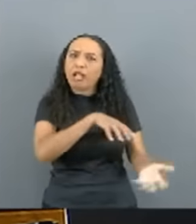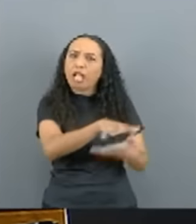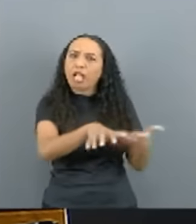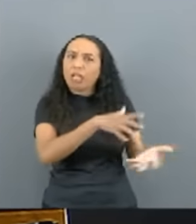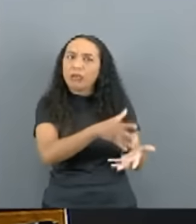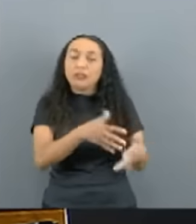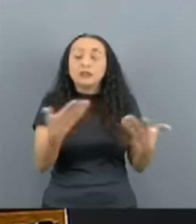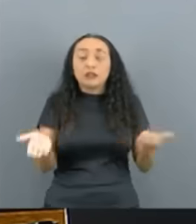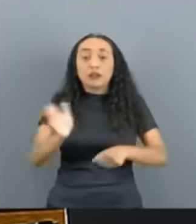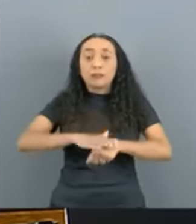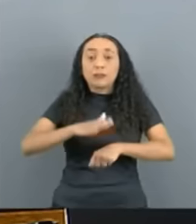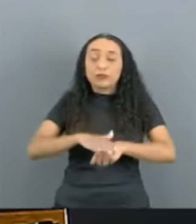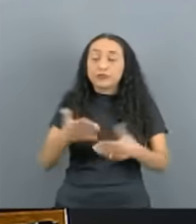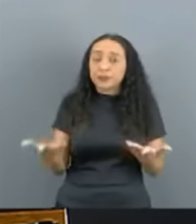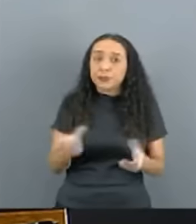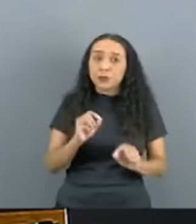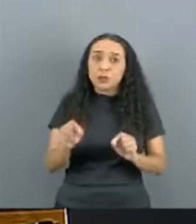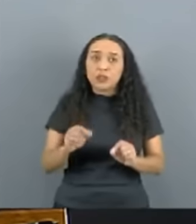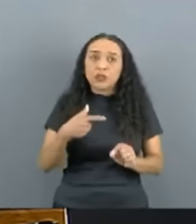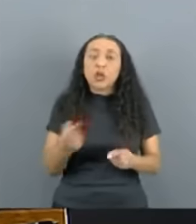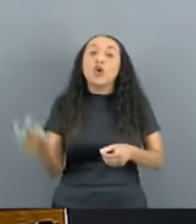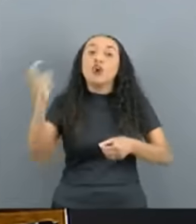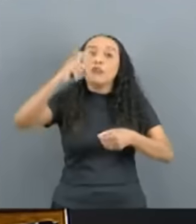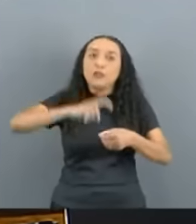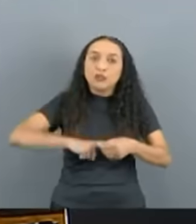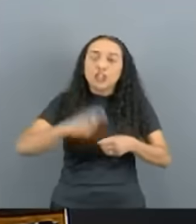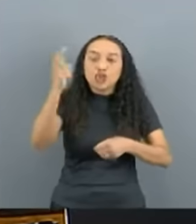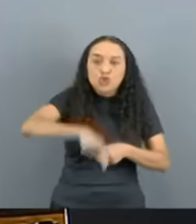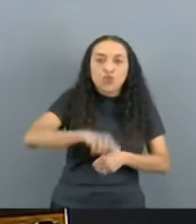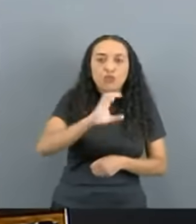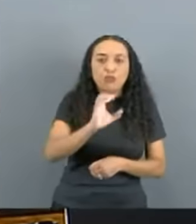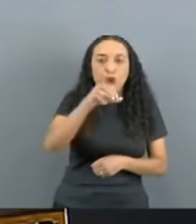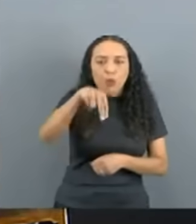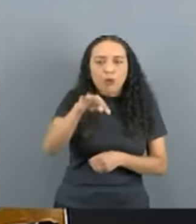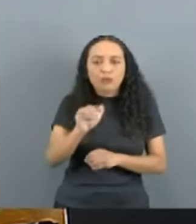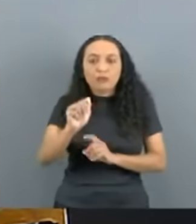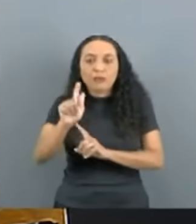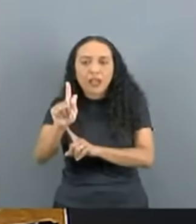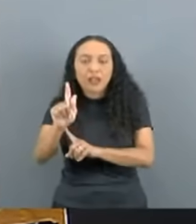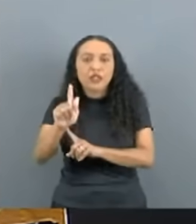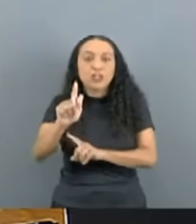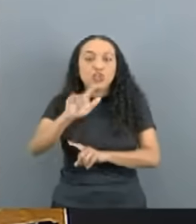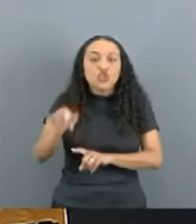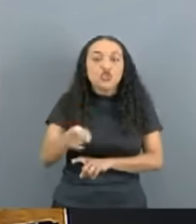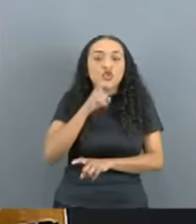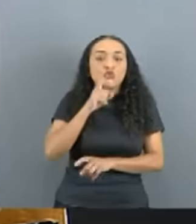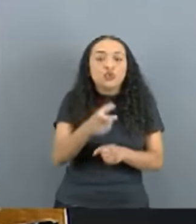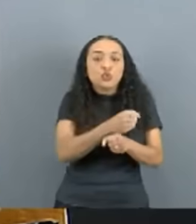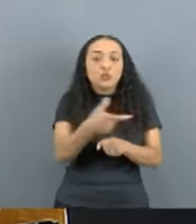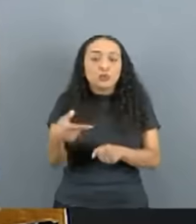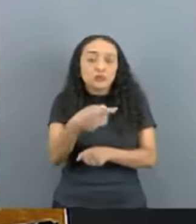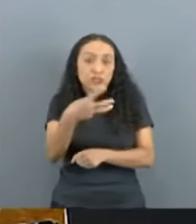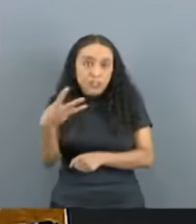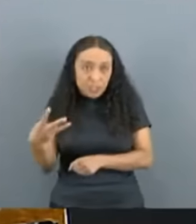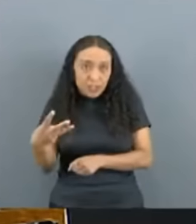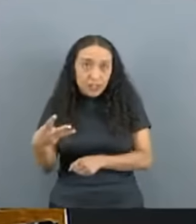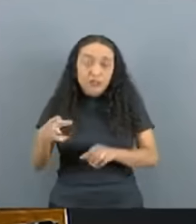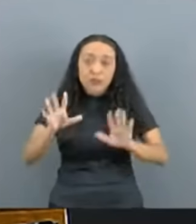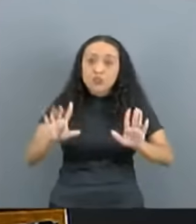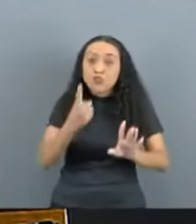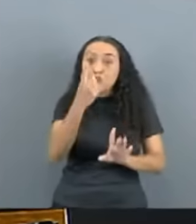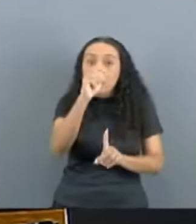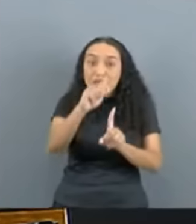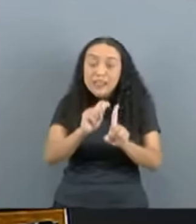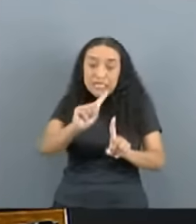gente está numa situação aqui que eu quero voltar à CONTAG. Em julho de 2023, ou seja, um